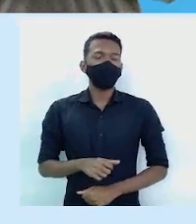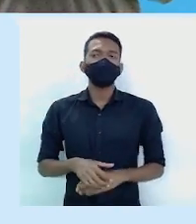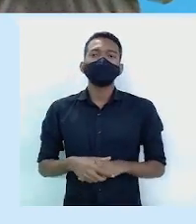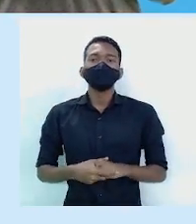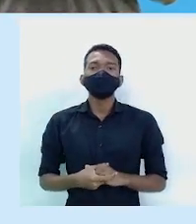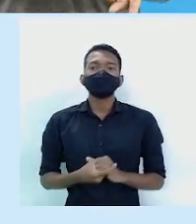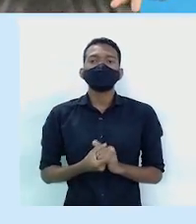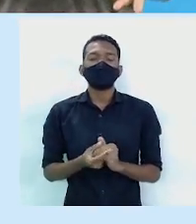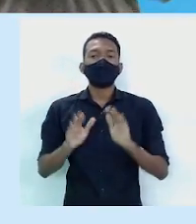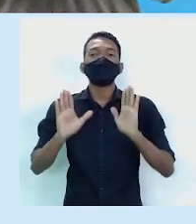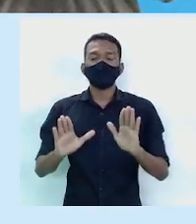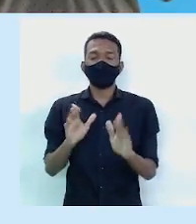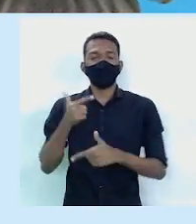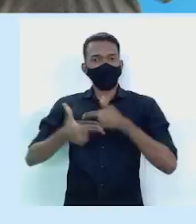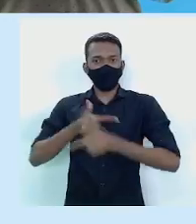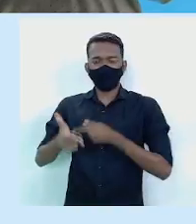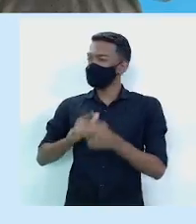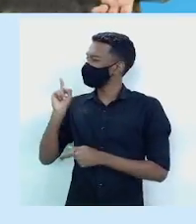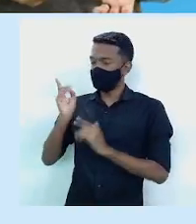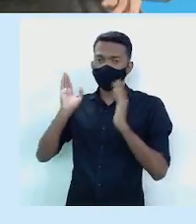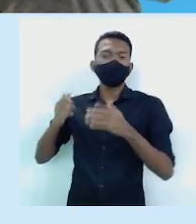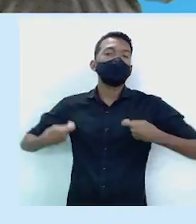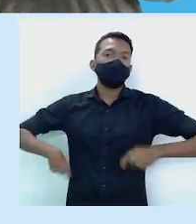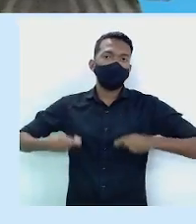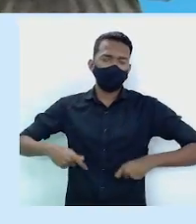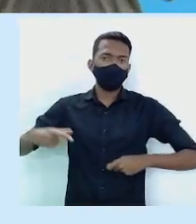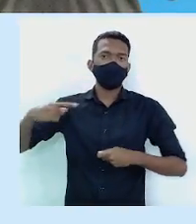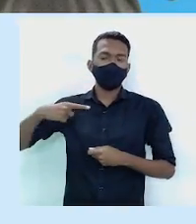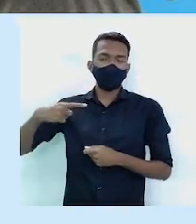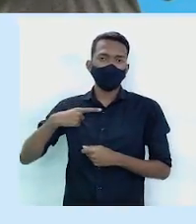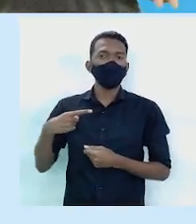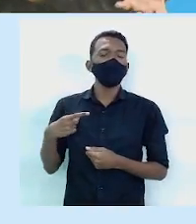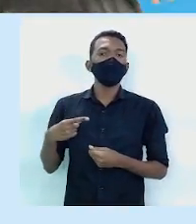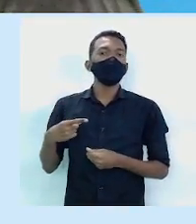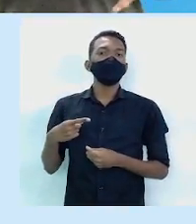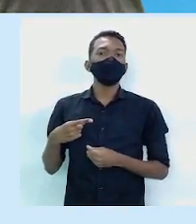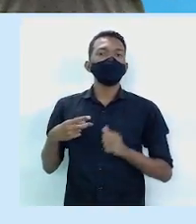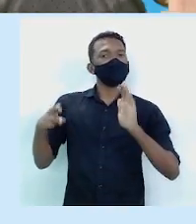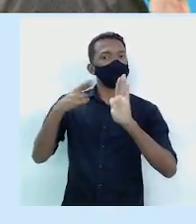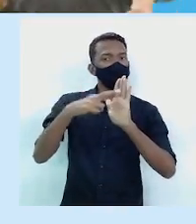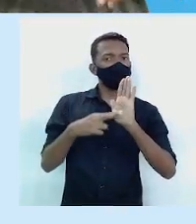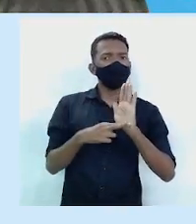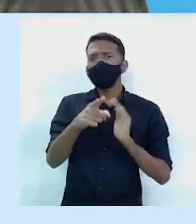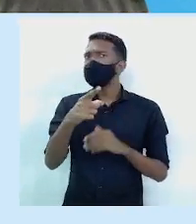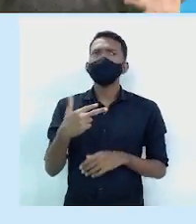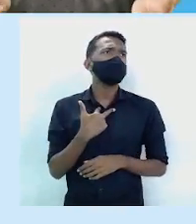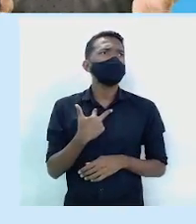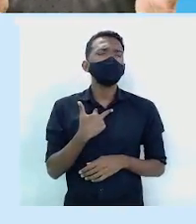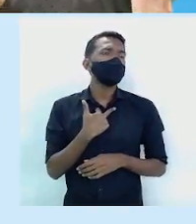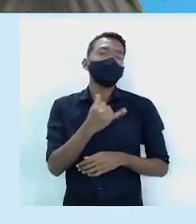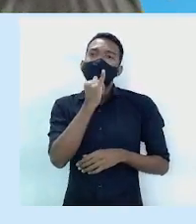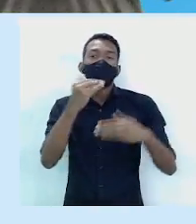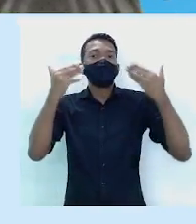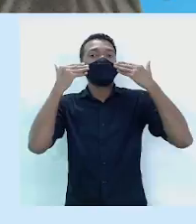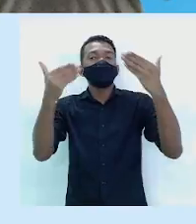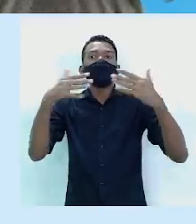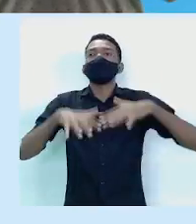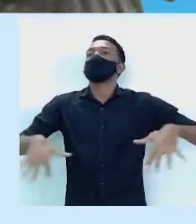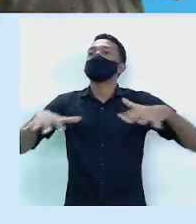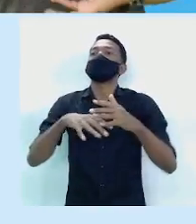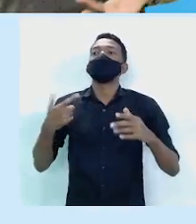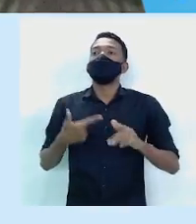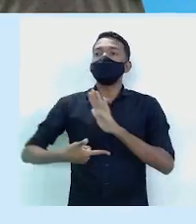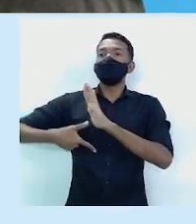O trabalho, né, gente, precisa ter um roteiro. Você não pode chegar lá na frente da turma, na frente do professor, sem